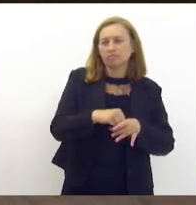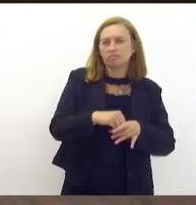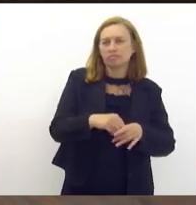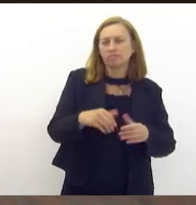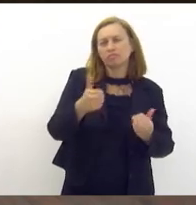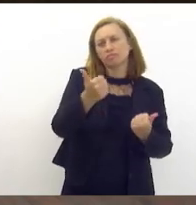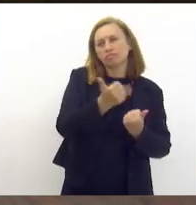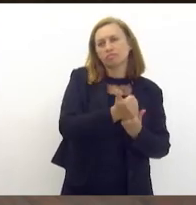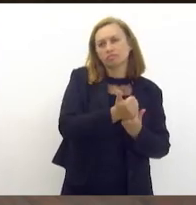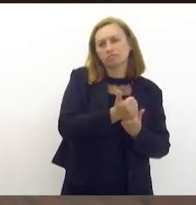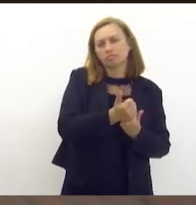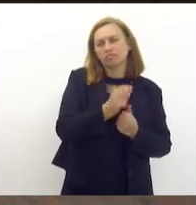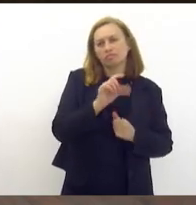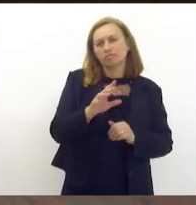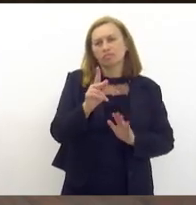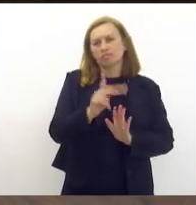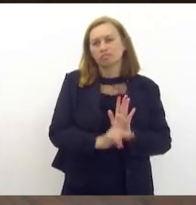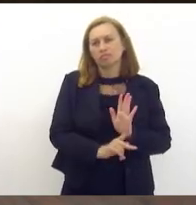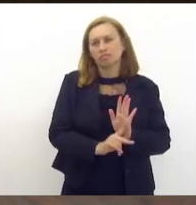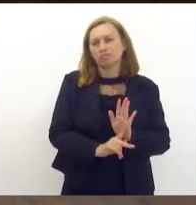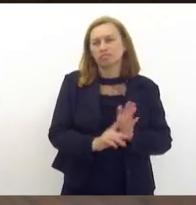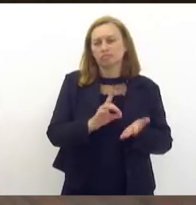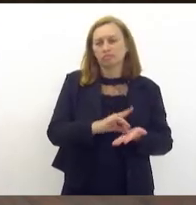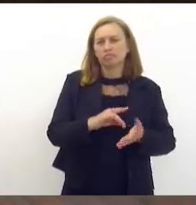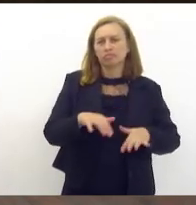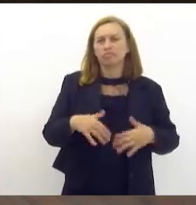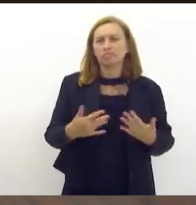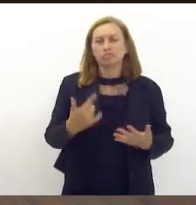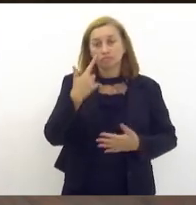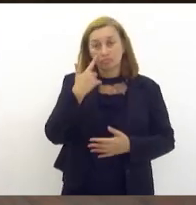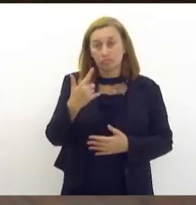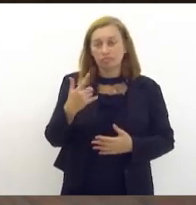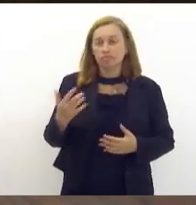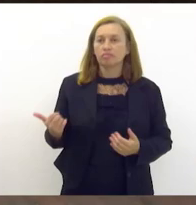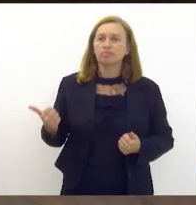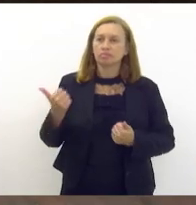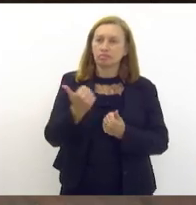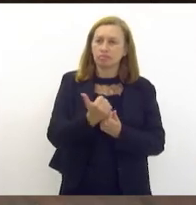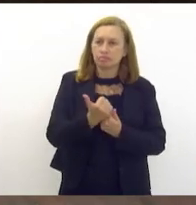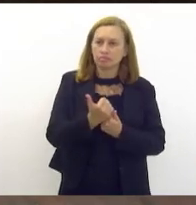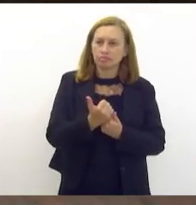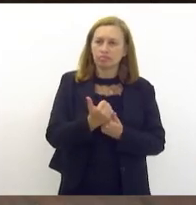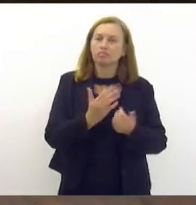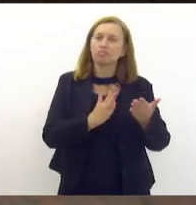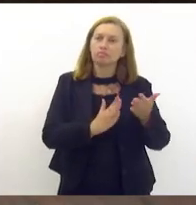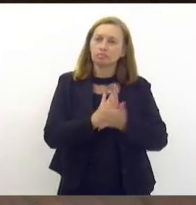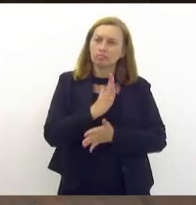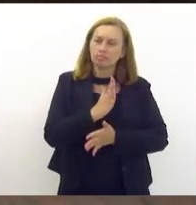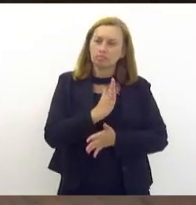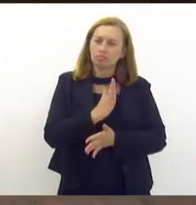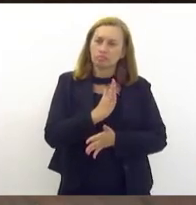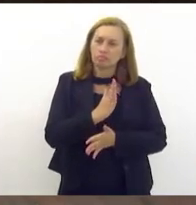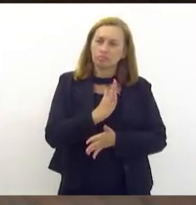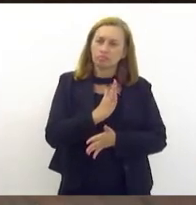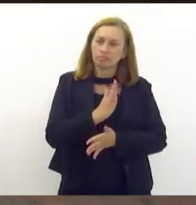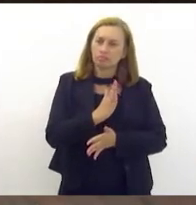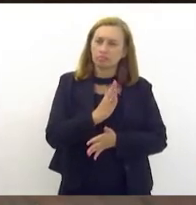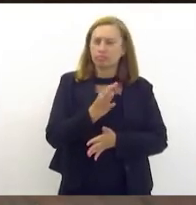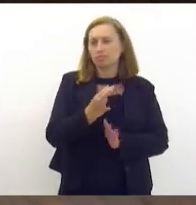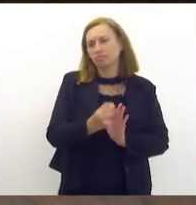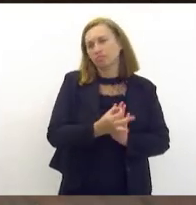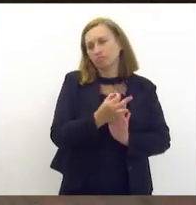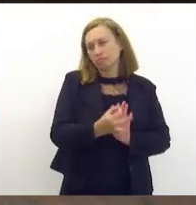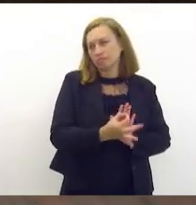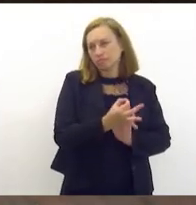estavam cobrindo o projeto original. Visto que o substitutivo está aprovado, e ao parecer